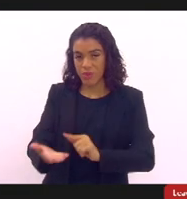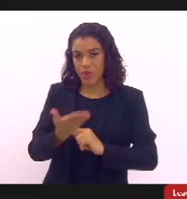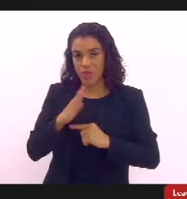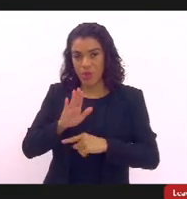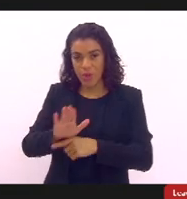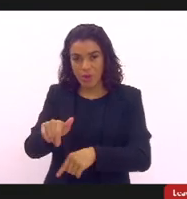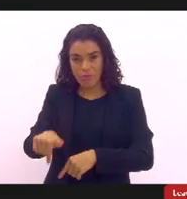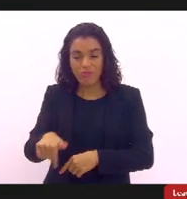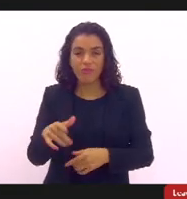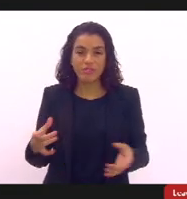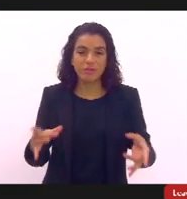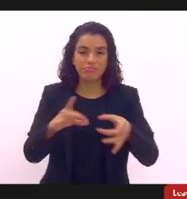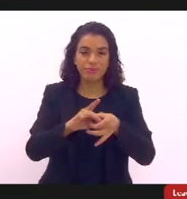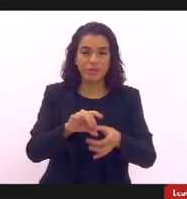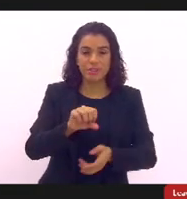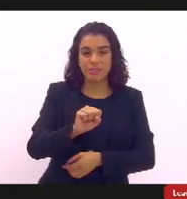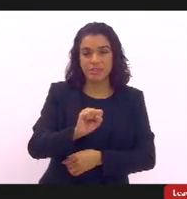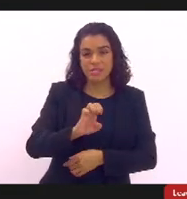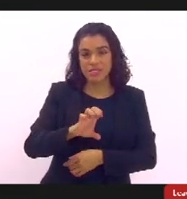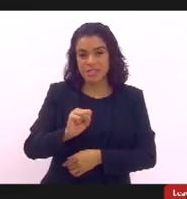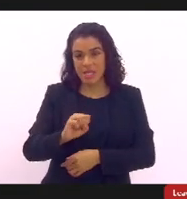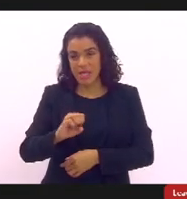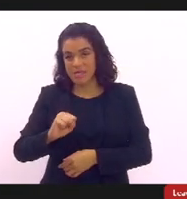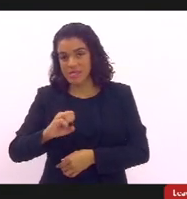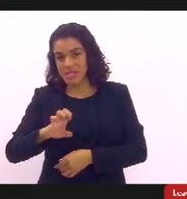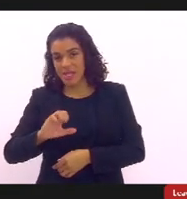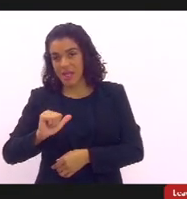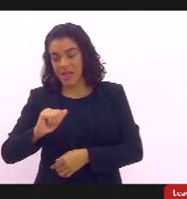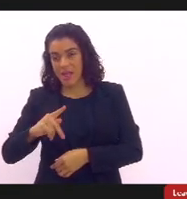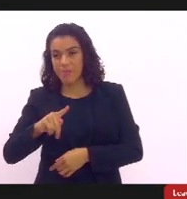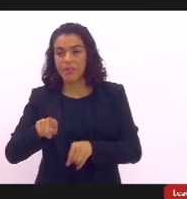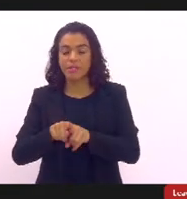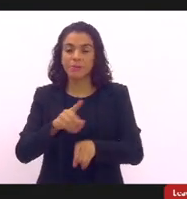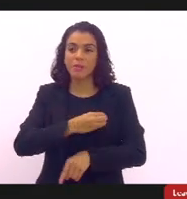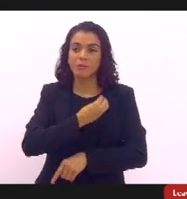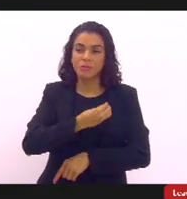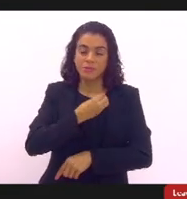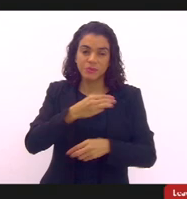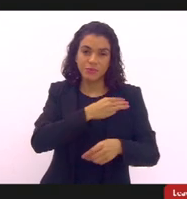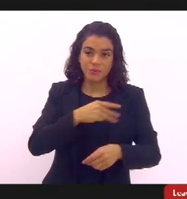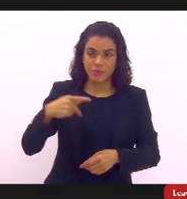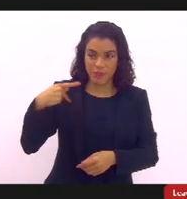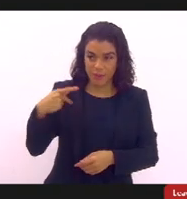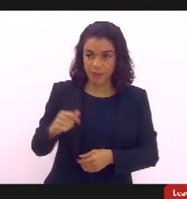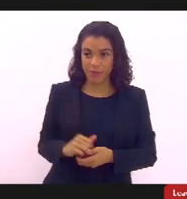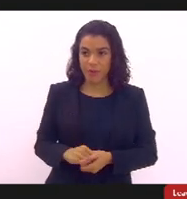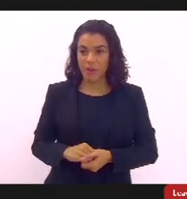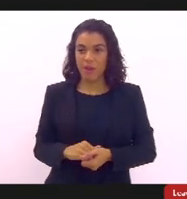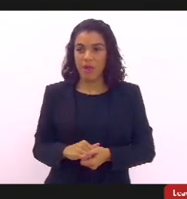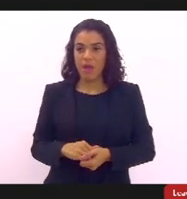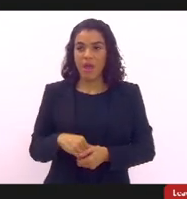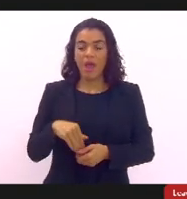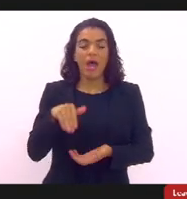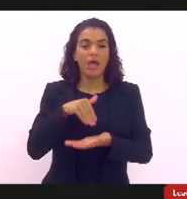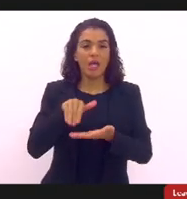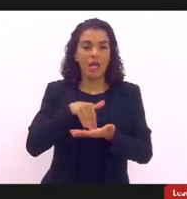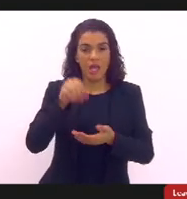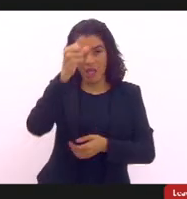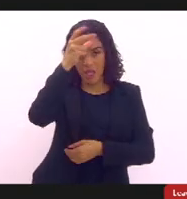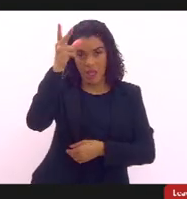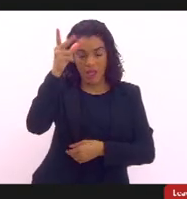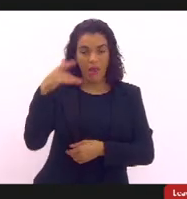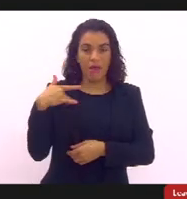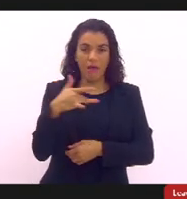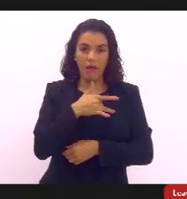aí com a SES, a CEAP, né, e a participação aí do Ministério Público. A Secretaria Municipal de Saúde